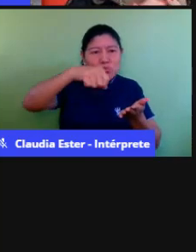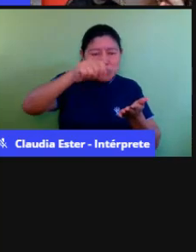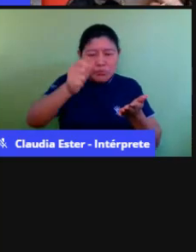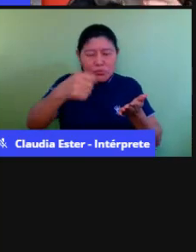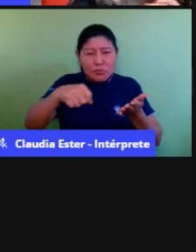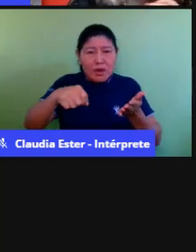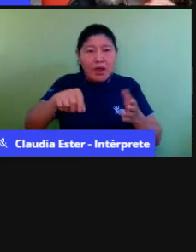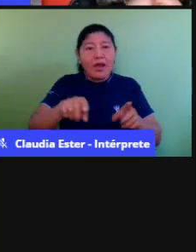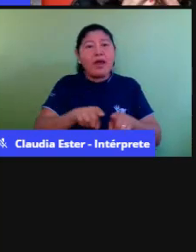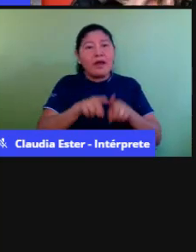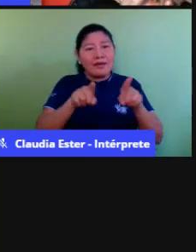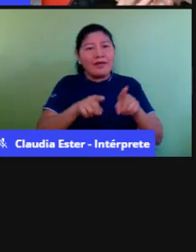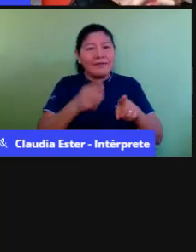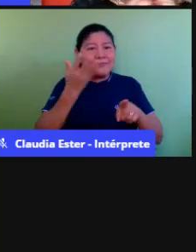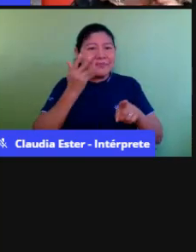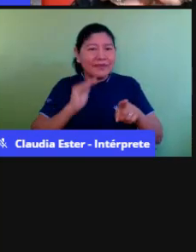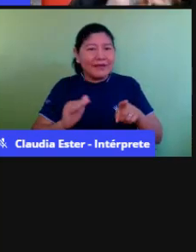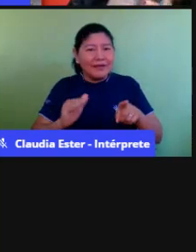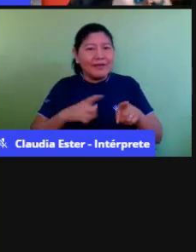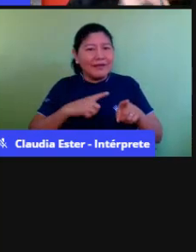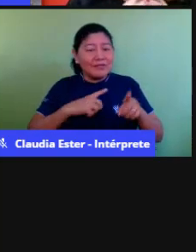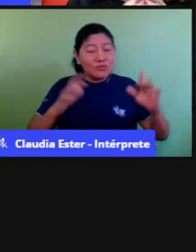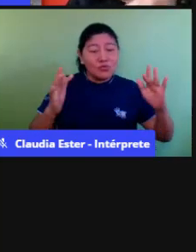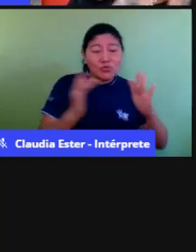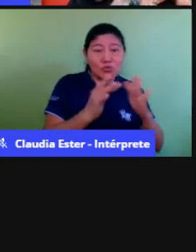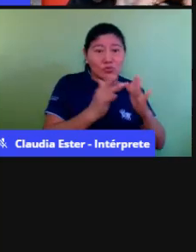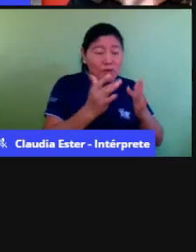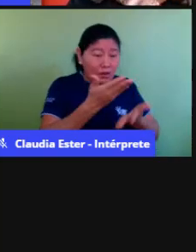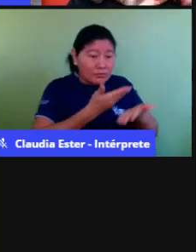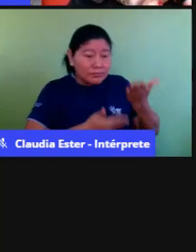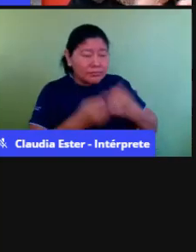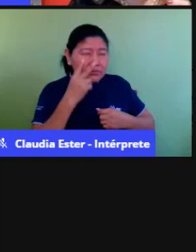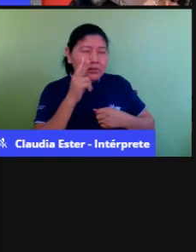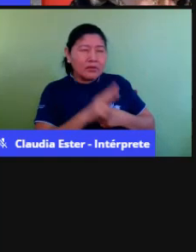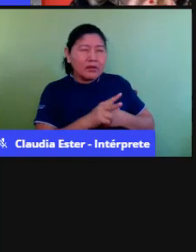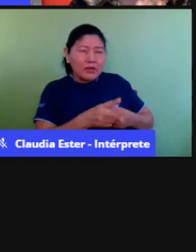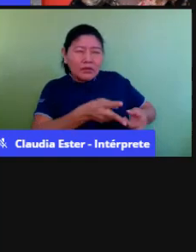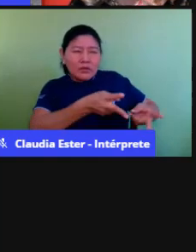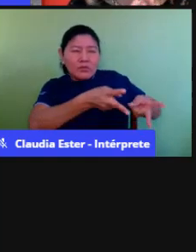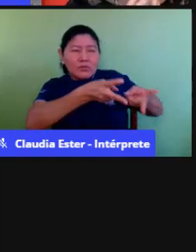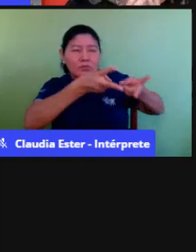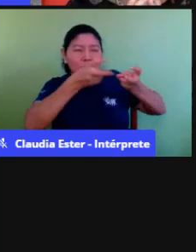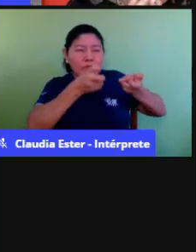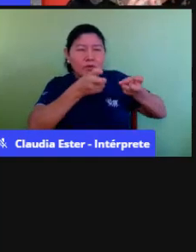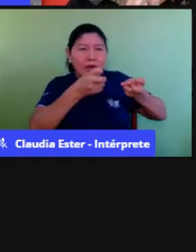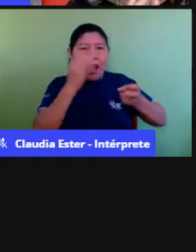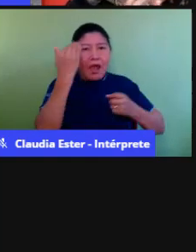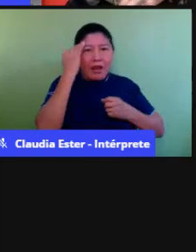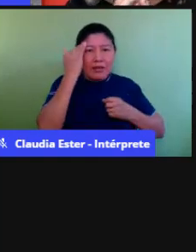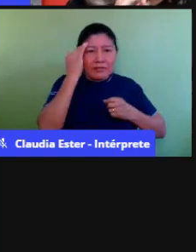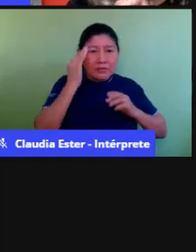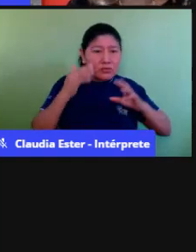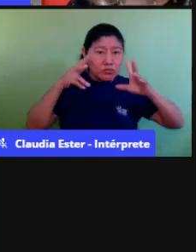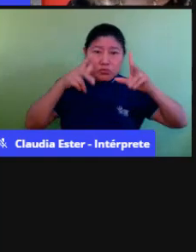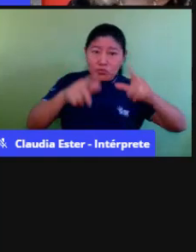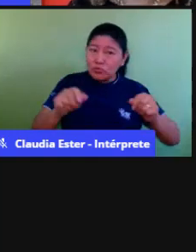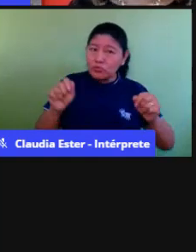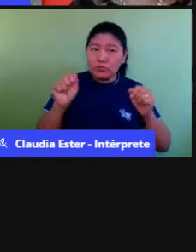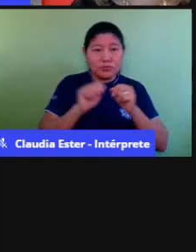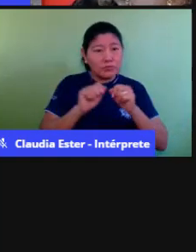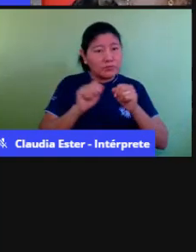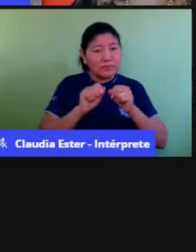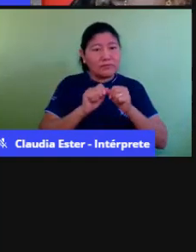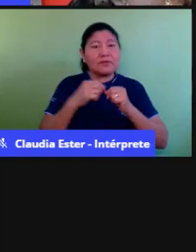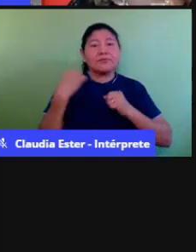uma relação de propriedade com os seus rabiscos. Ela conhece seus rabiscos, ela entende aquilo que ela faz. É muito importante. Pode